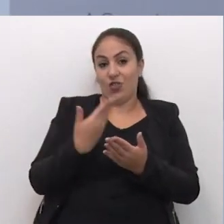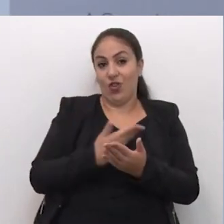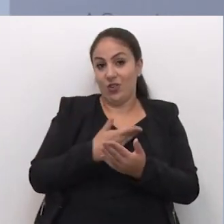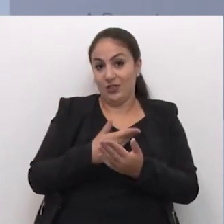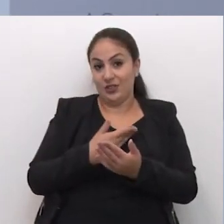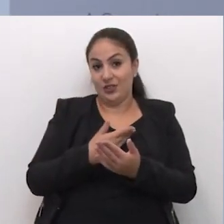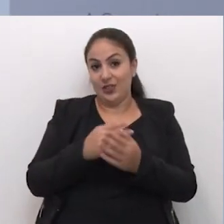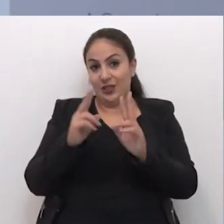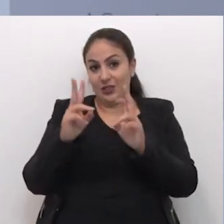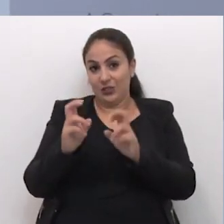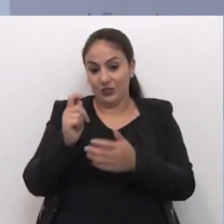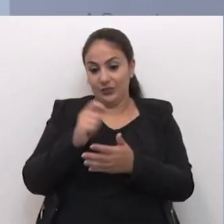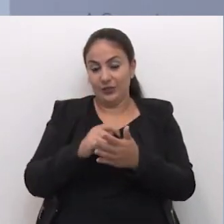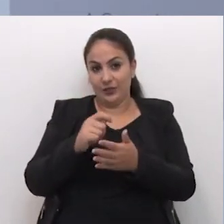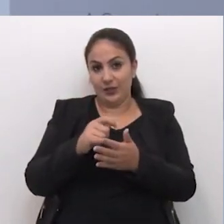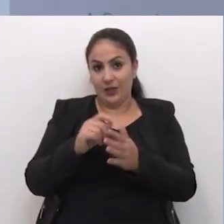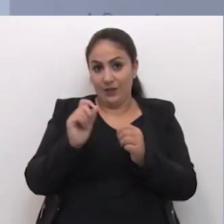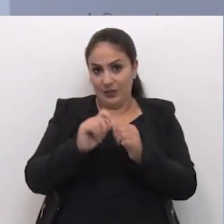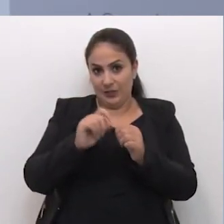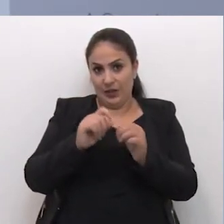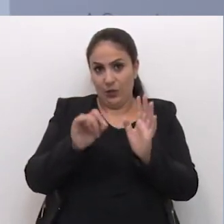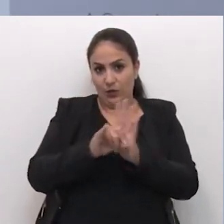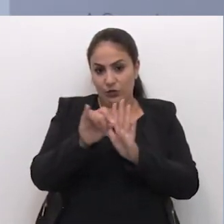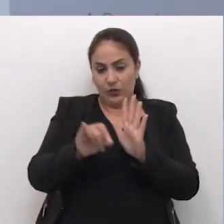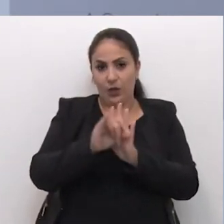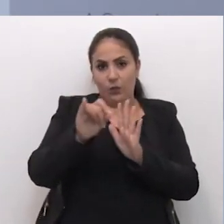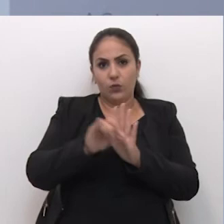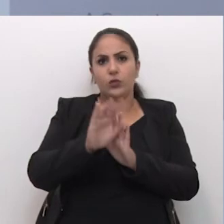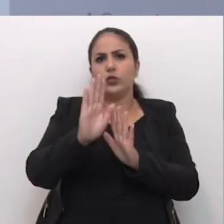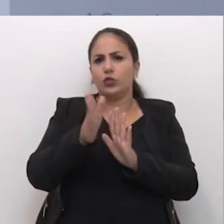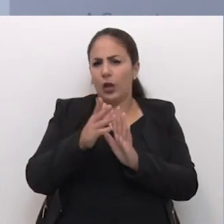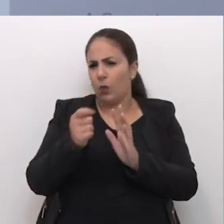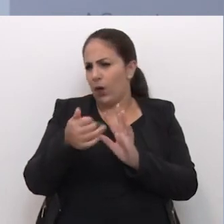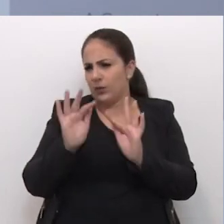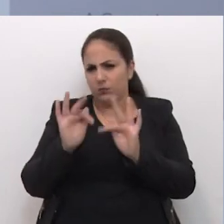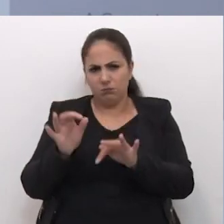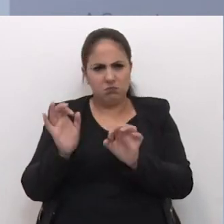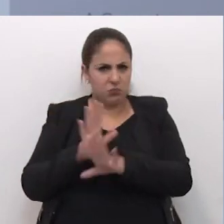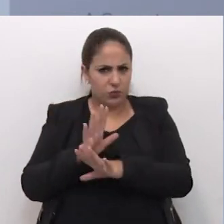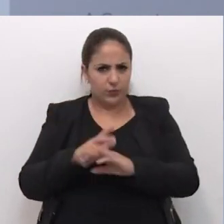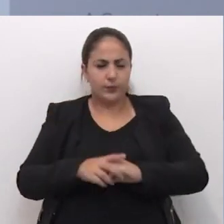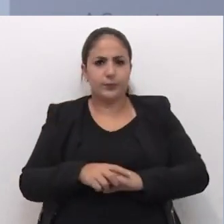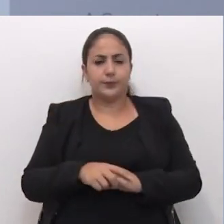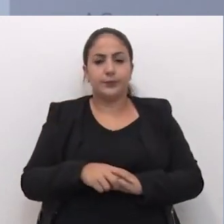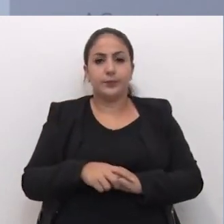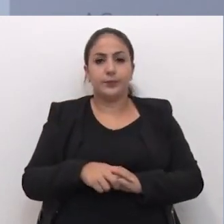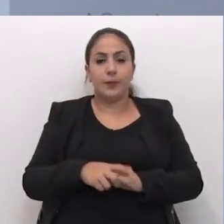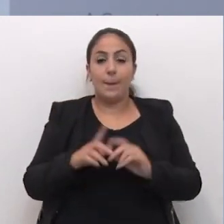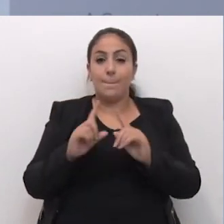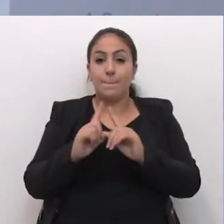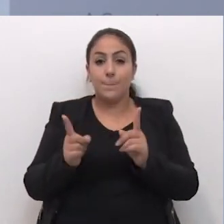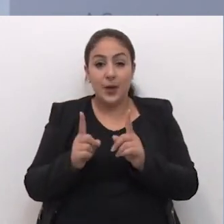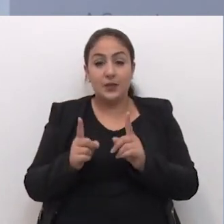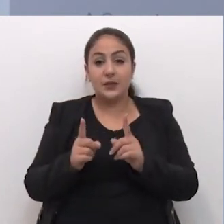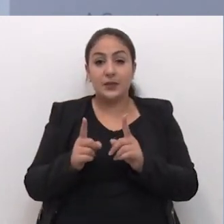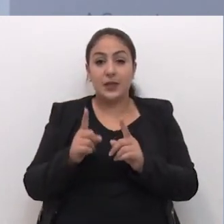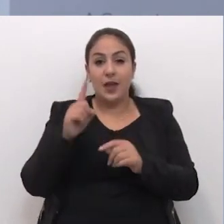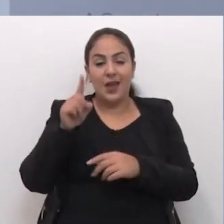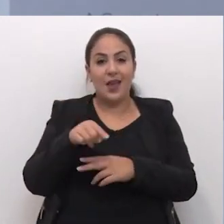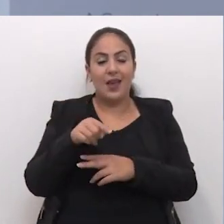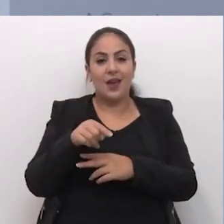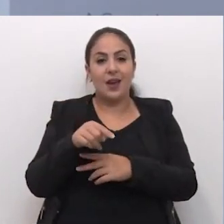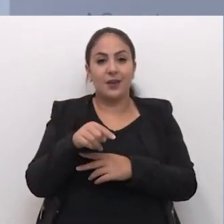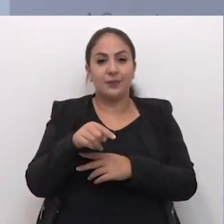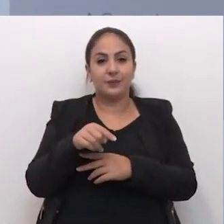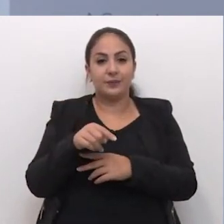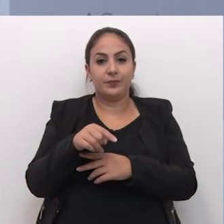o termo de referência, que é fazer o edital, está em fase final, mas dizem